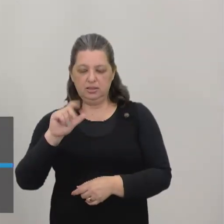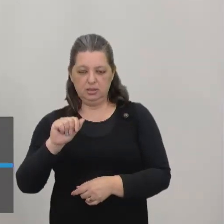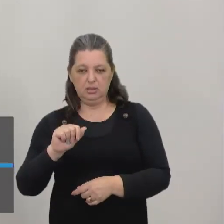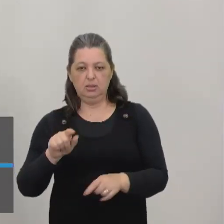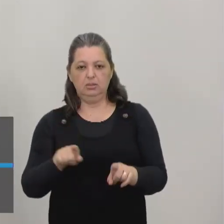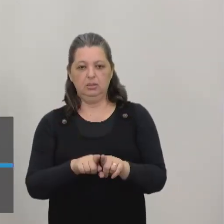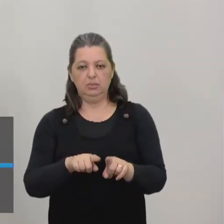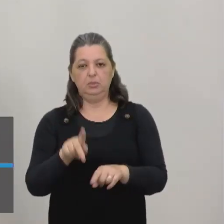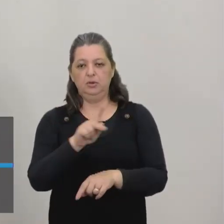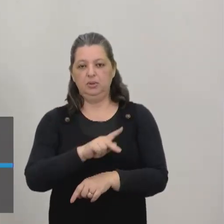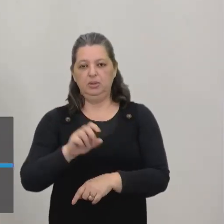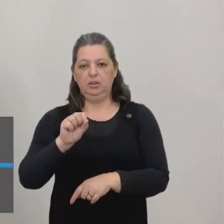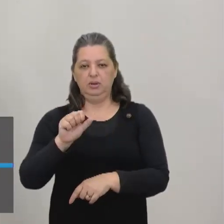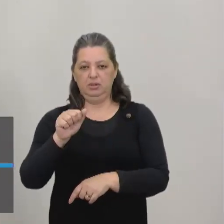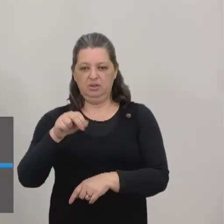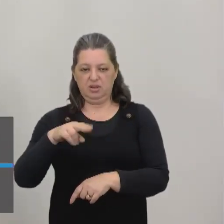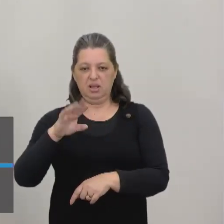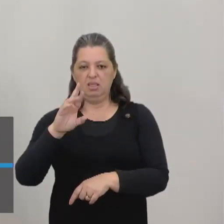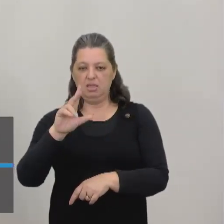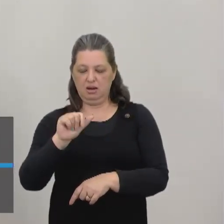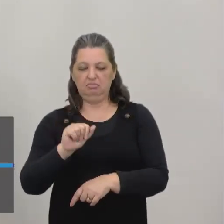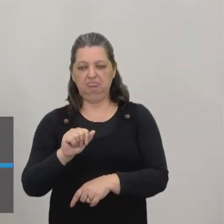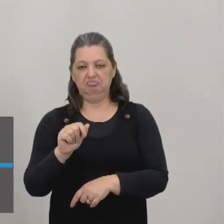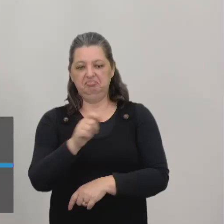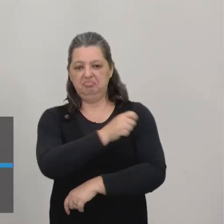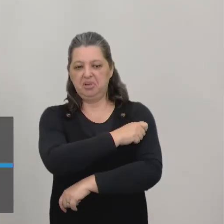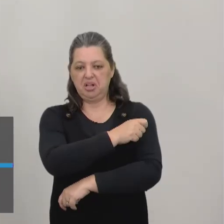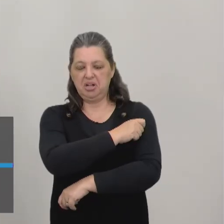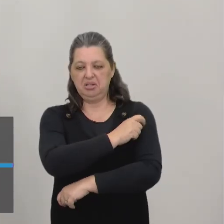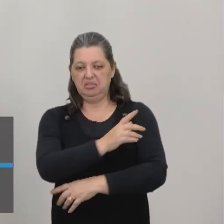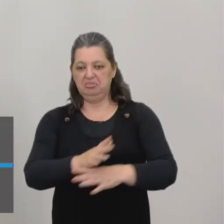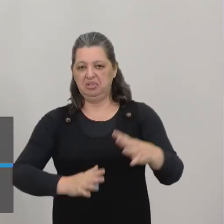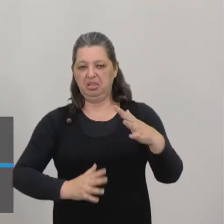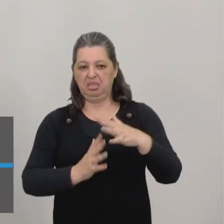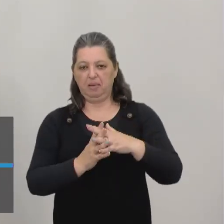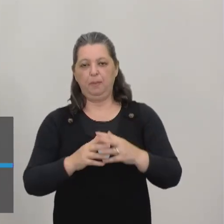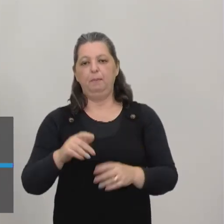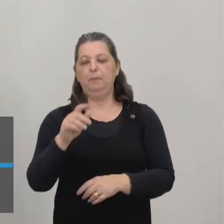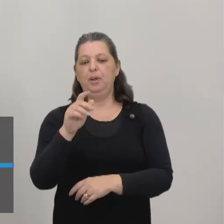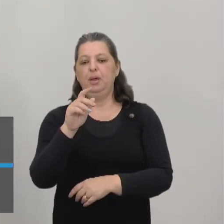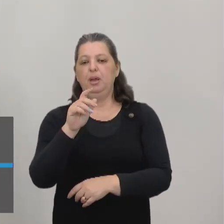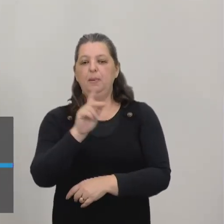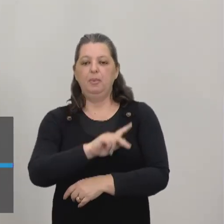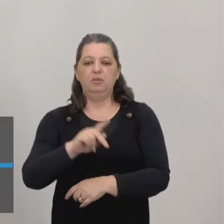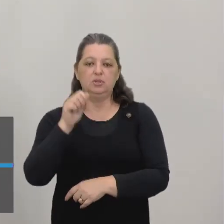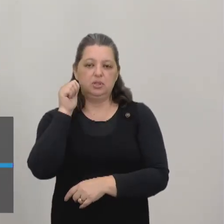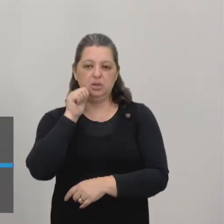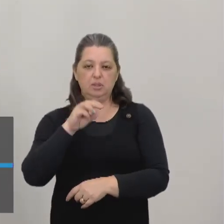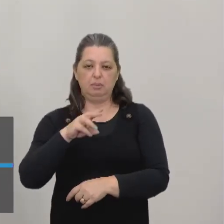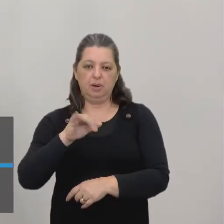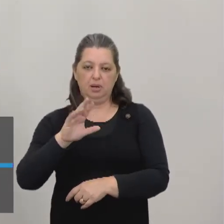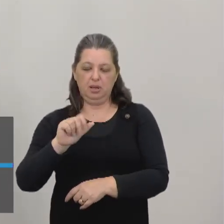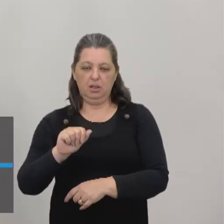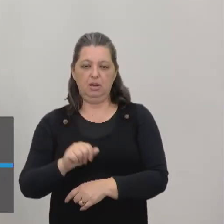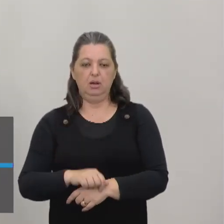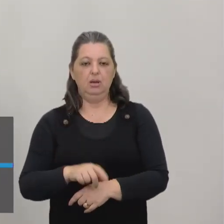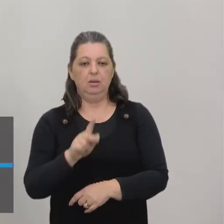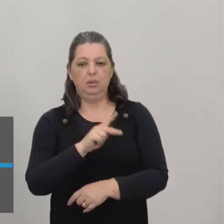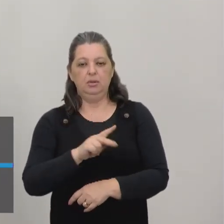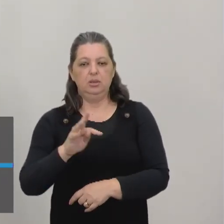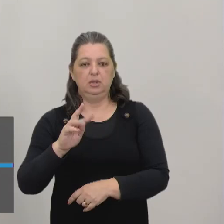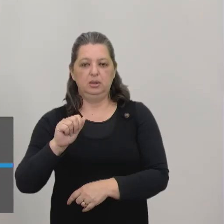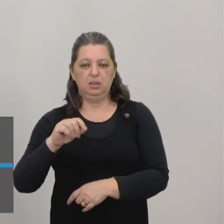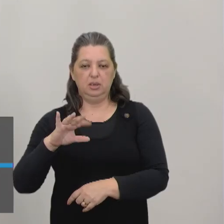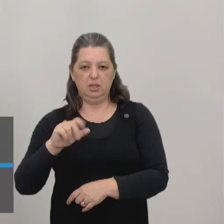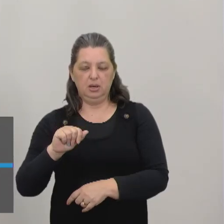professora Sandra também. A professora Sandra, seus alunos estão arrasando. Para os alunos da professora Maria, professora Tânia, professor Gerval e quem mais?